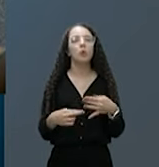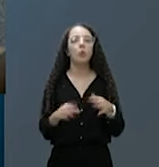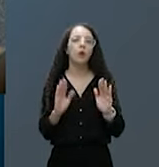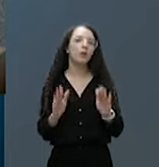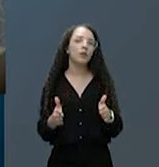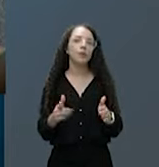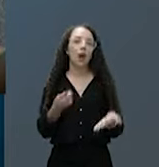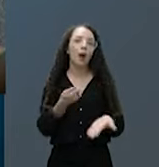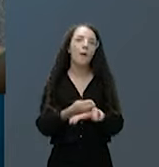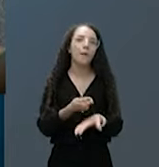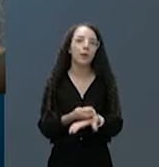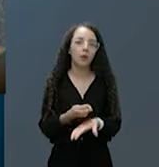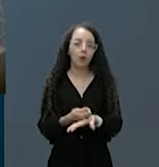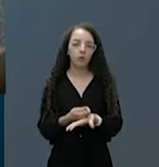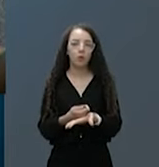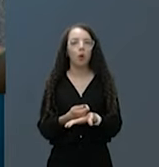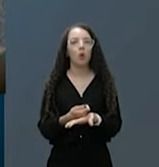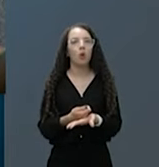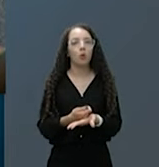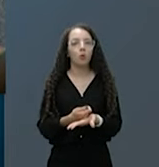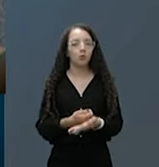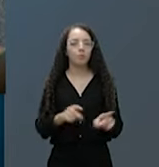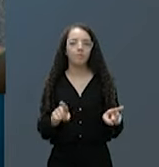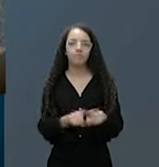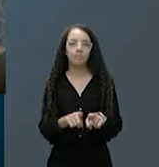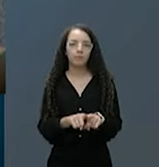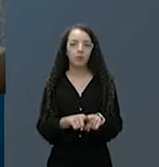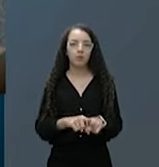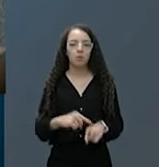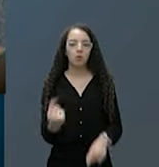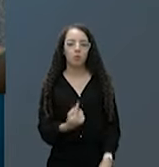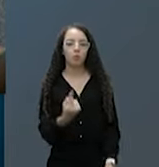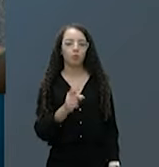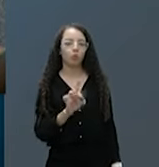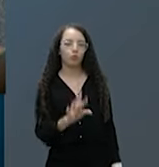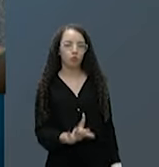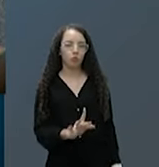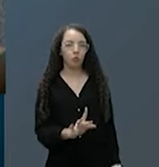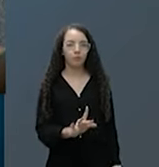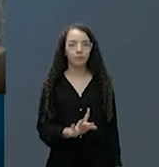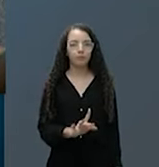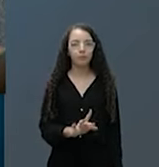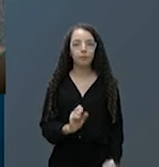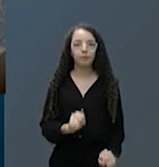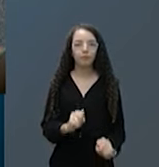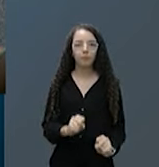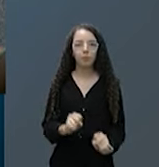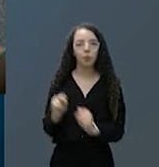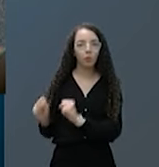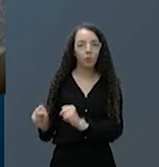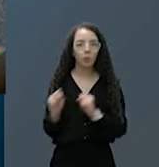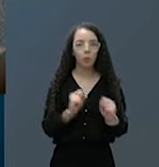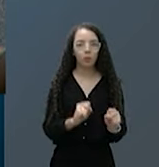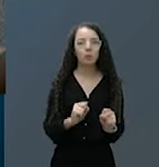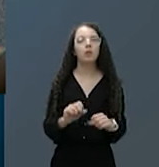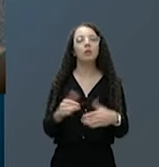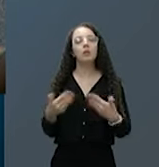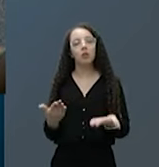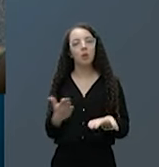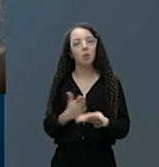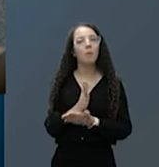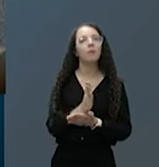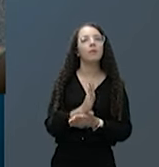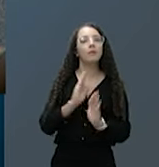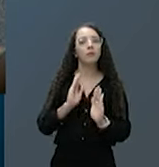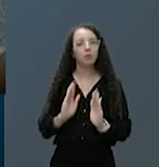atentatória, como uma medida protelatória, uma medida abusiva pela parte. E nesse ponto, já foi inclusive objeto de aprovação de enunciado em fórum permanente